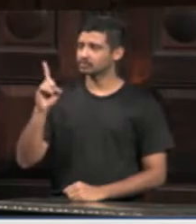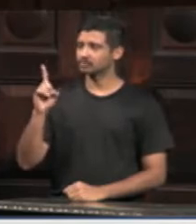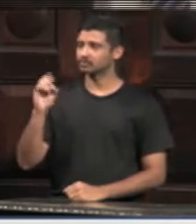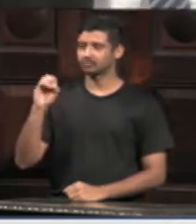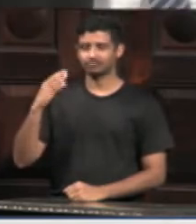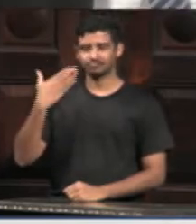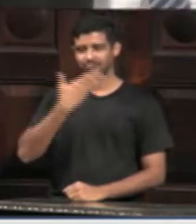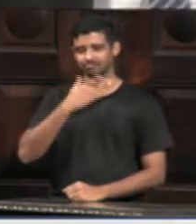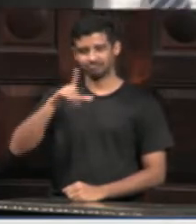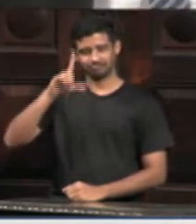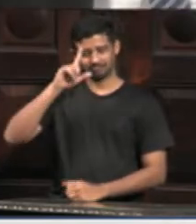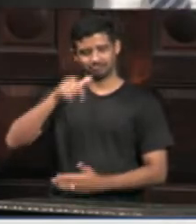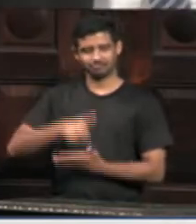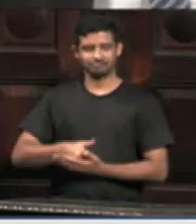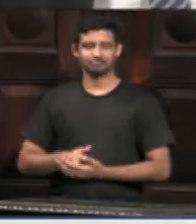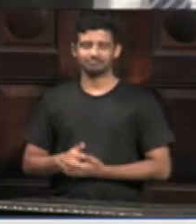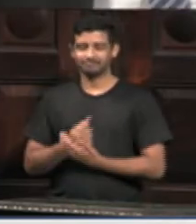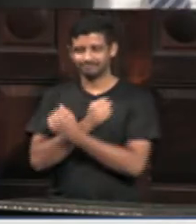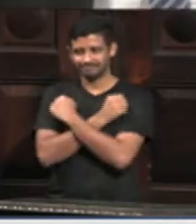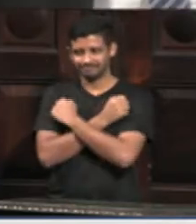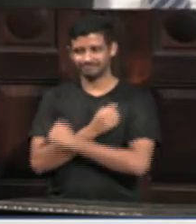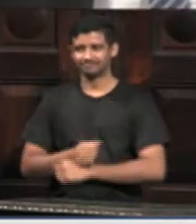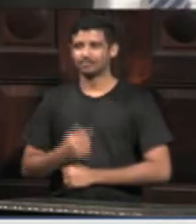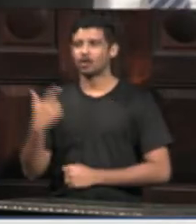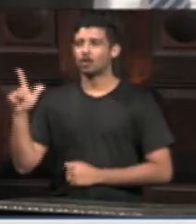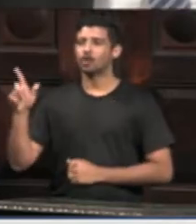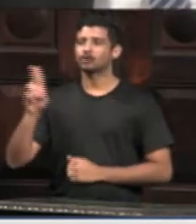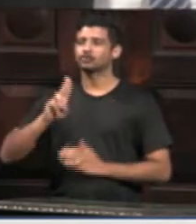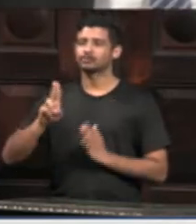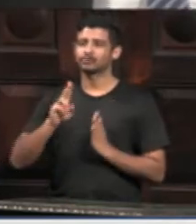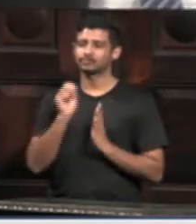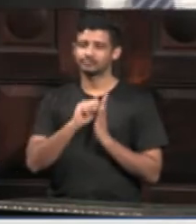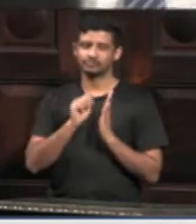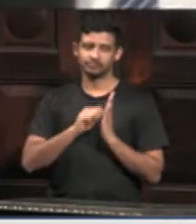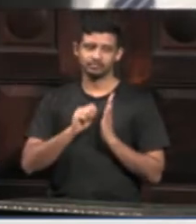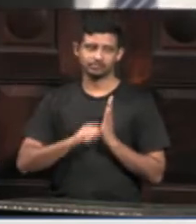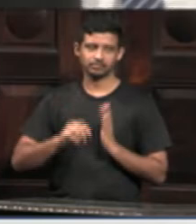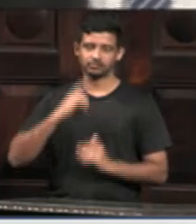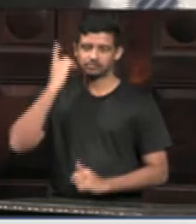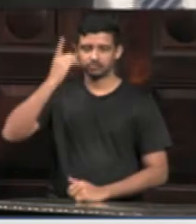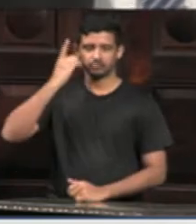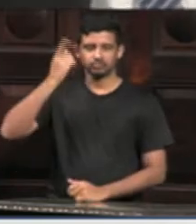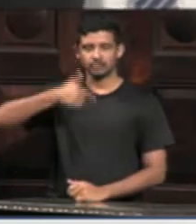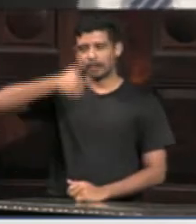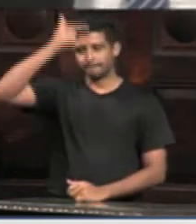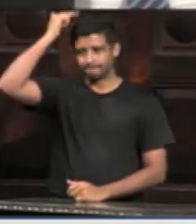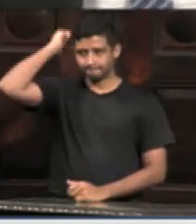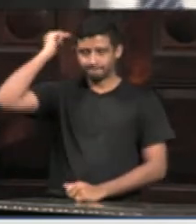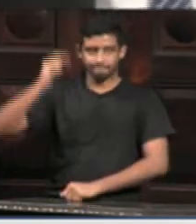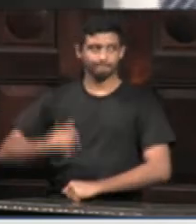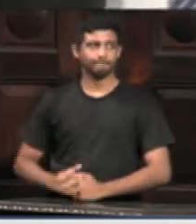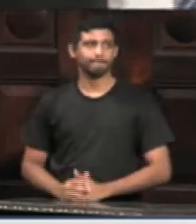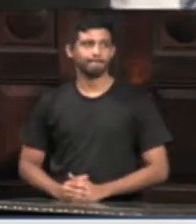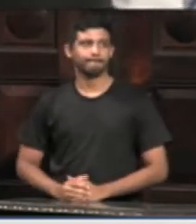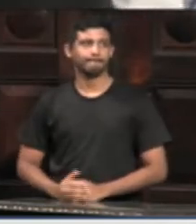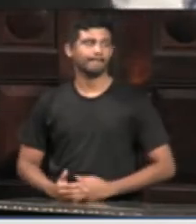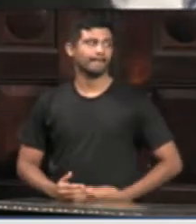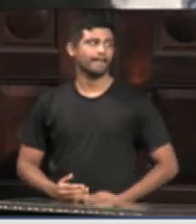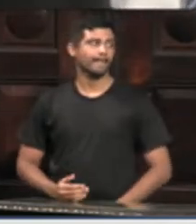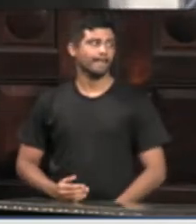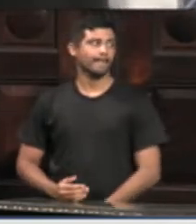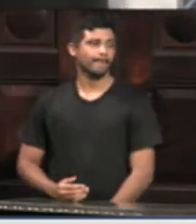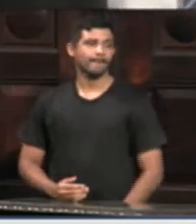abraço. Próximo orador inscrito é o nobre deputado Luiz Paulo, que cedeu a vez